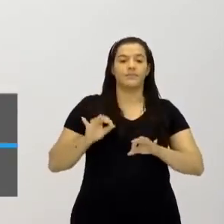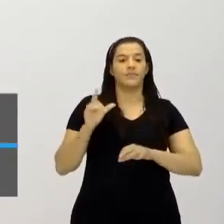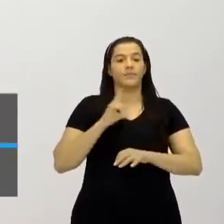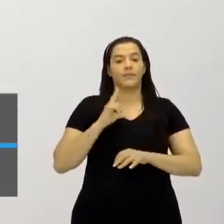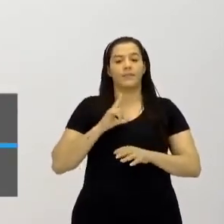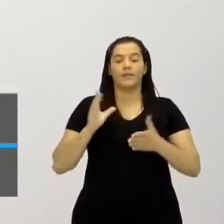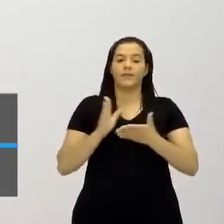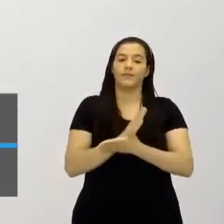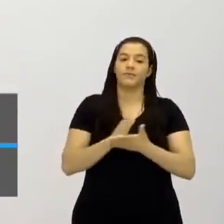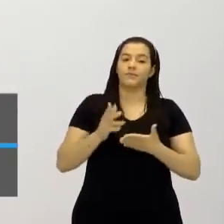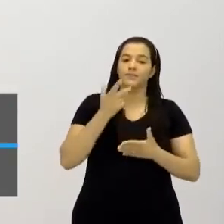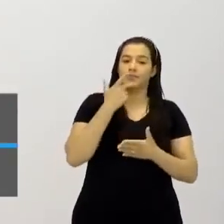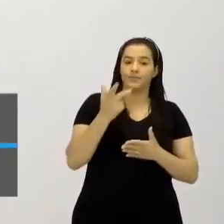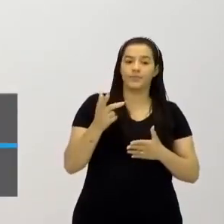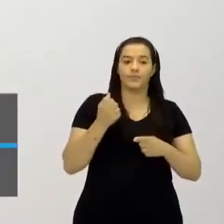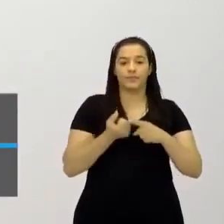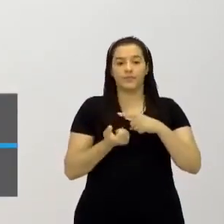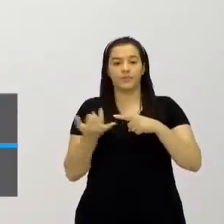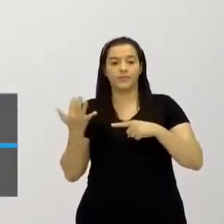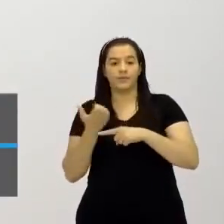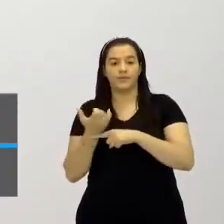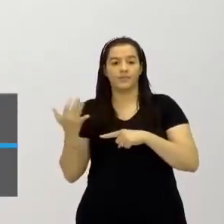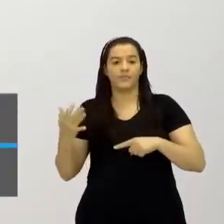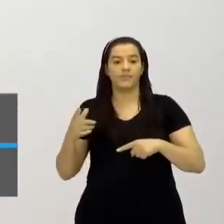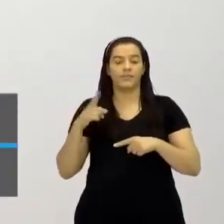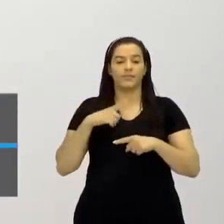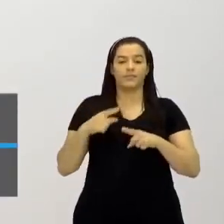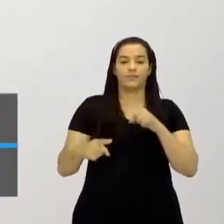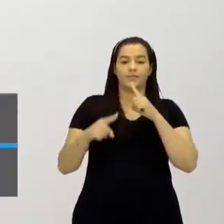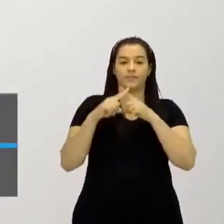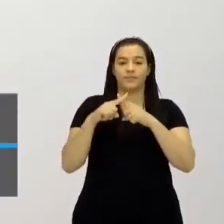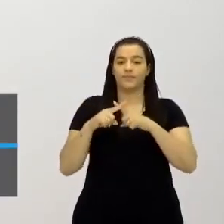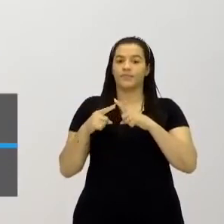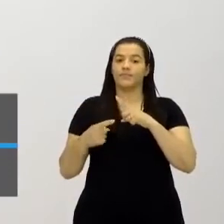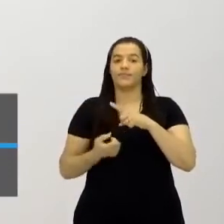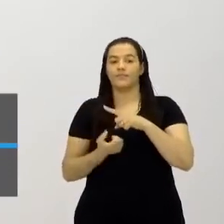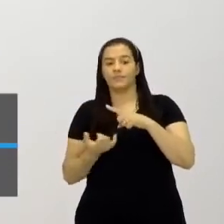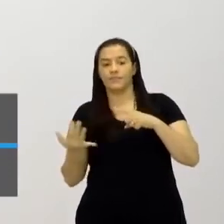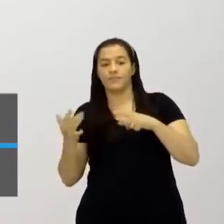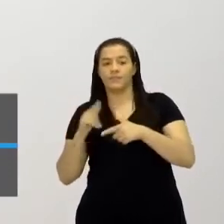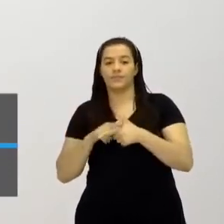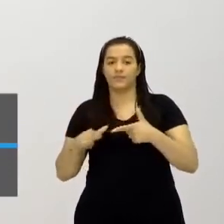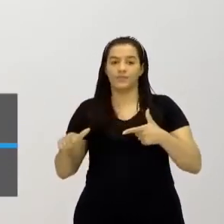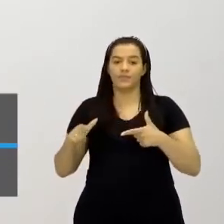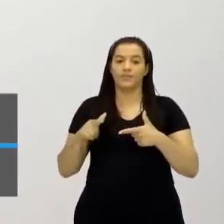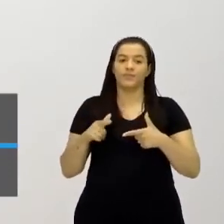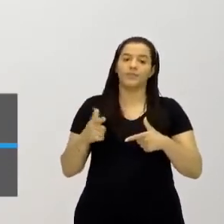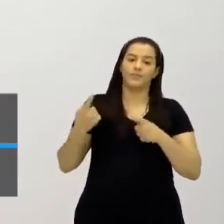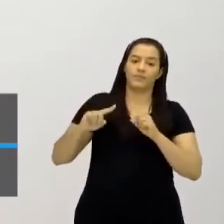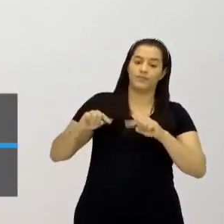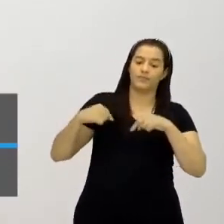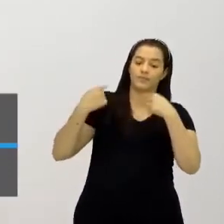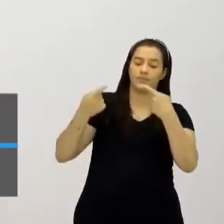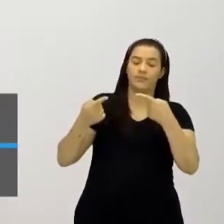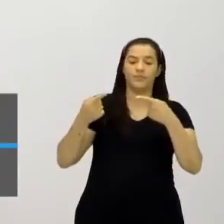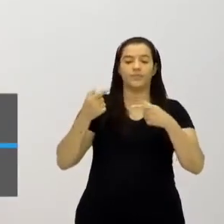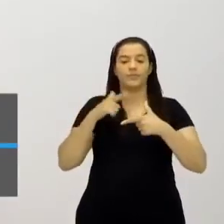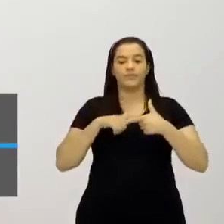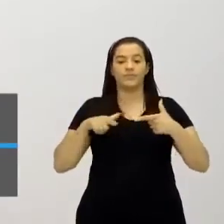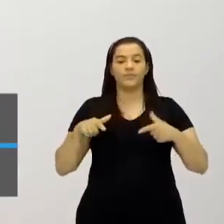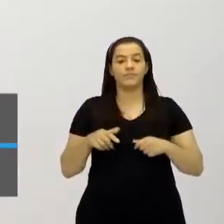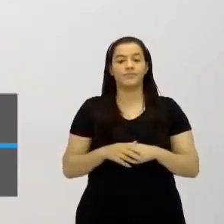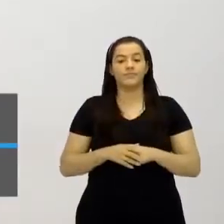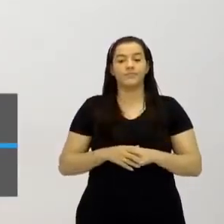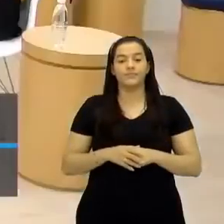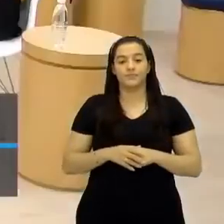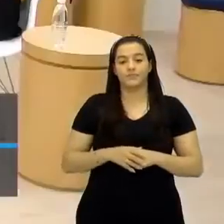que comentou, ó, fração de um número, multiplica pelo de cima, divide pelo de baixo. Ou divide pelo de baixo, multiplica pelo de cima.